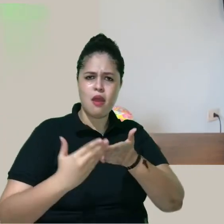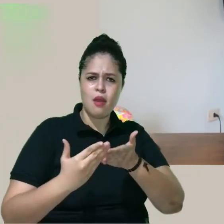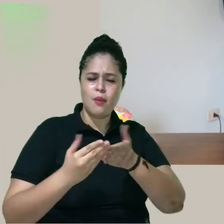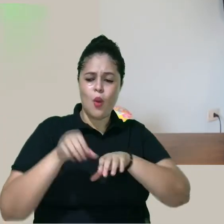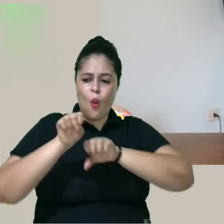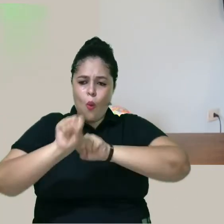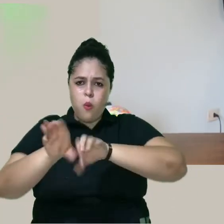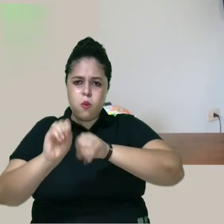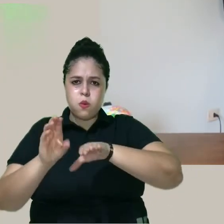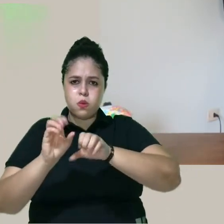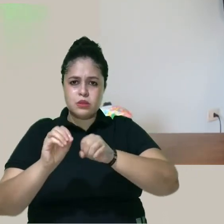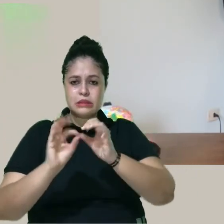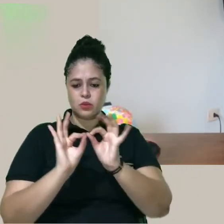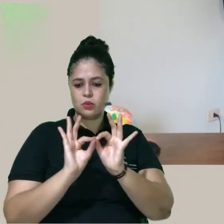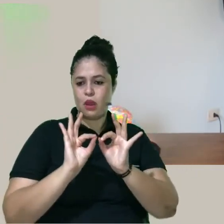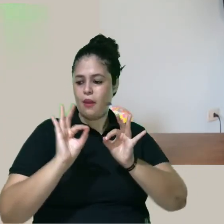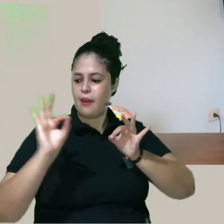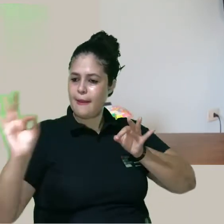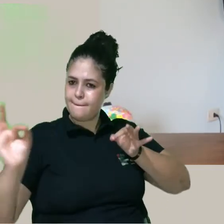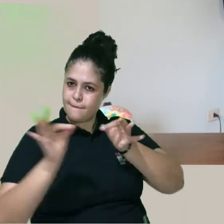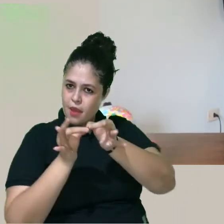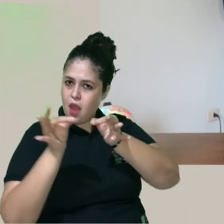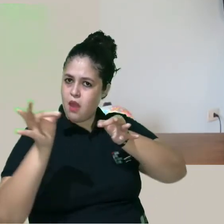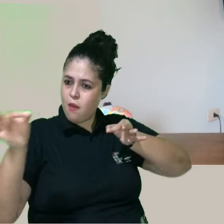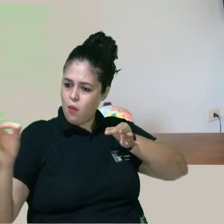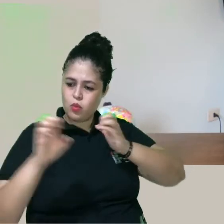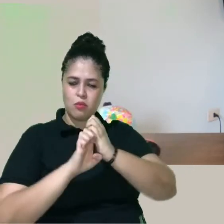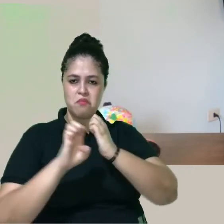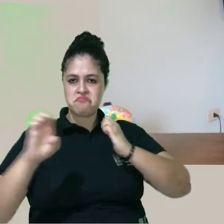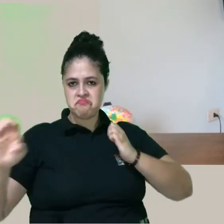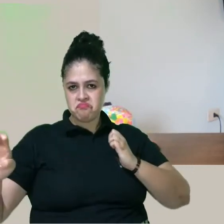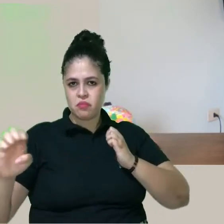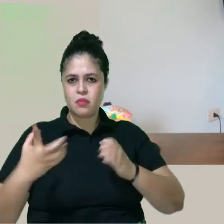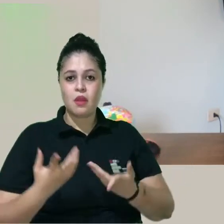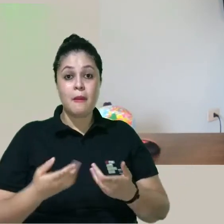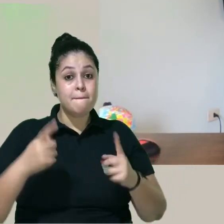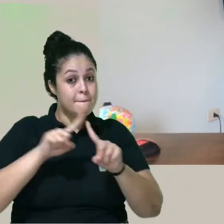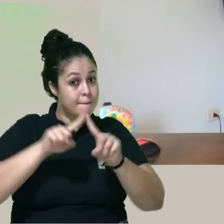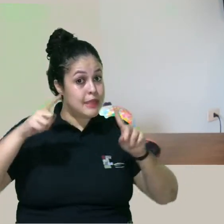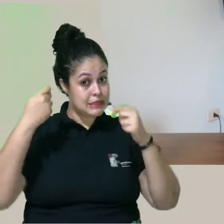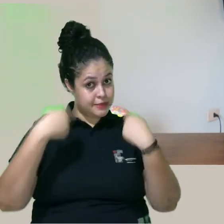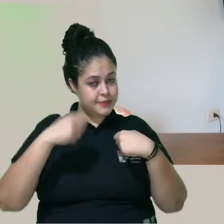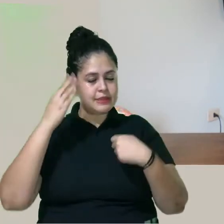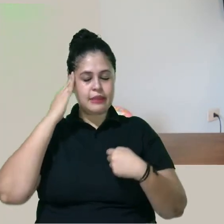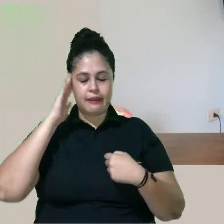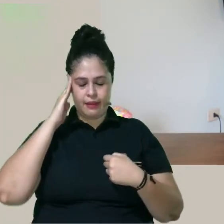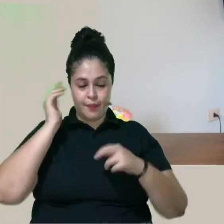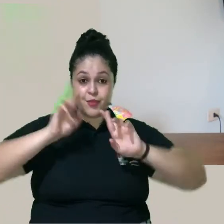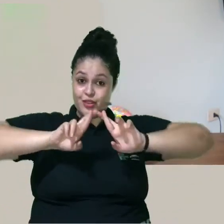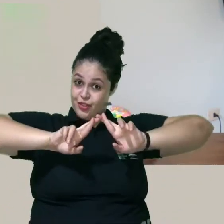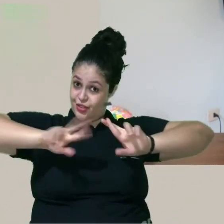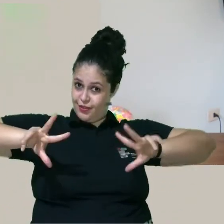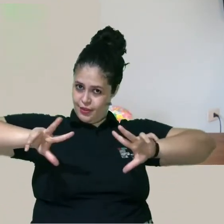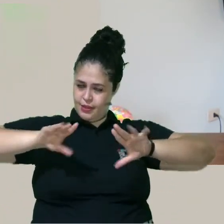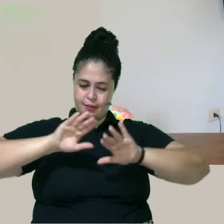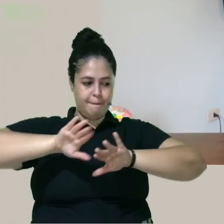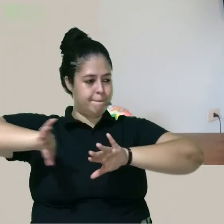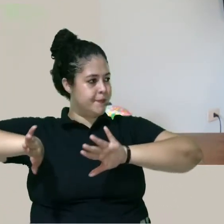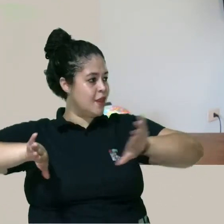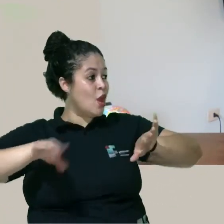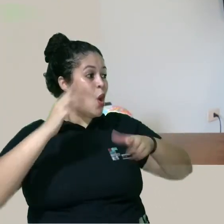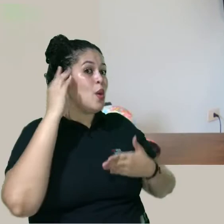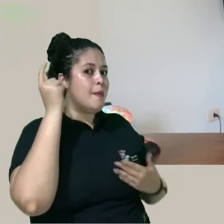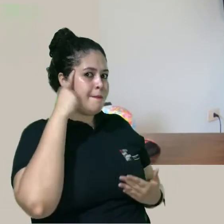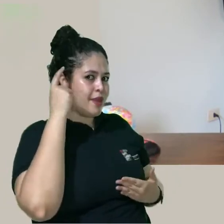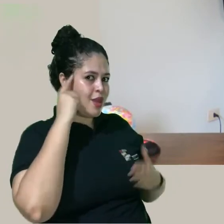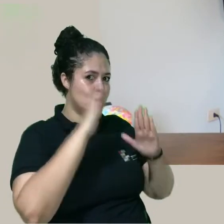remoto. Mas é preciso entender que há uma certa diferença, por exemplo, quando a gente